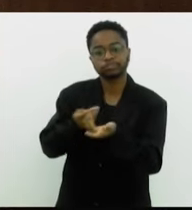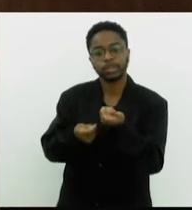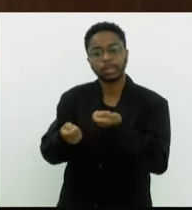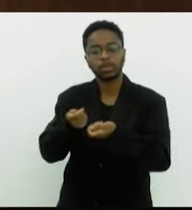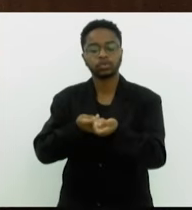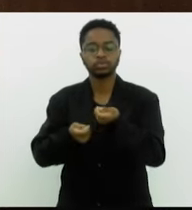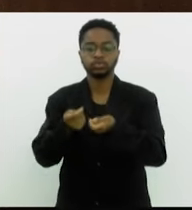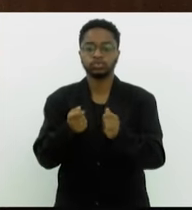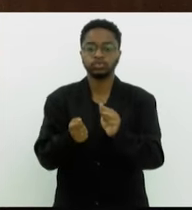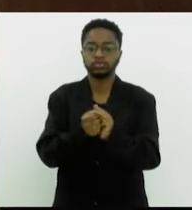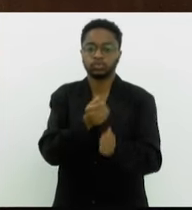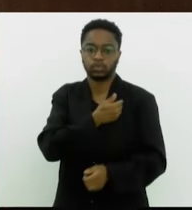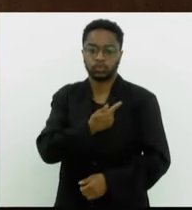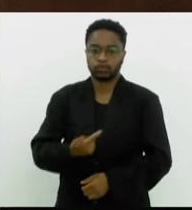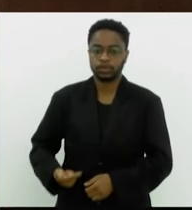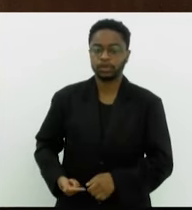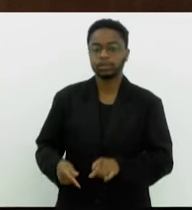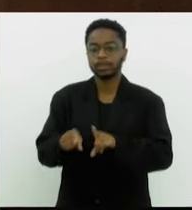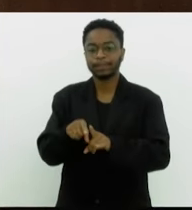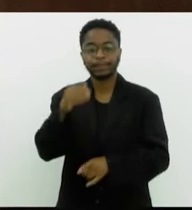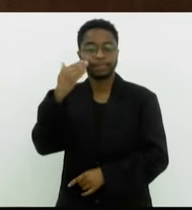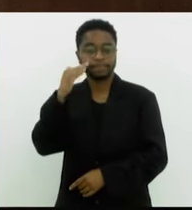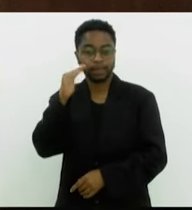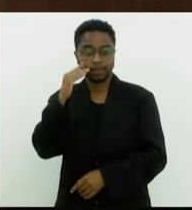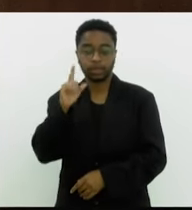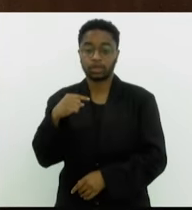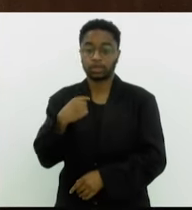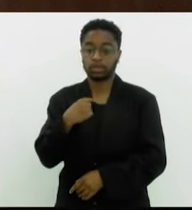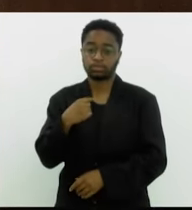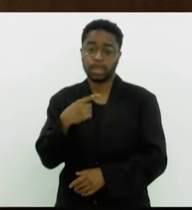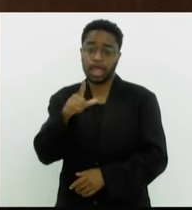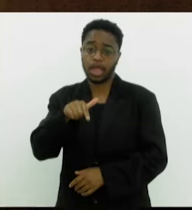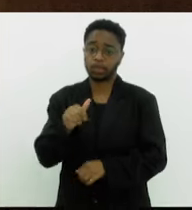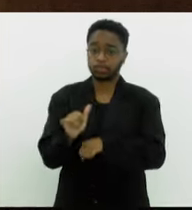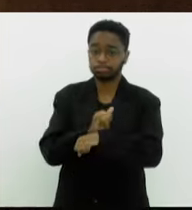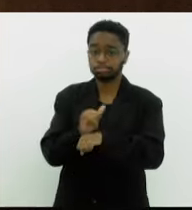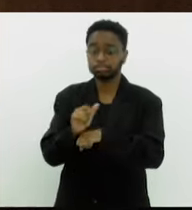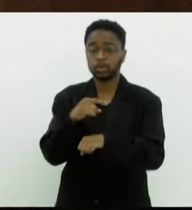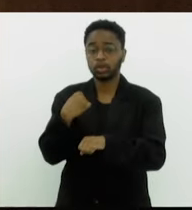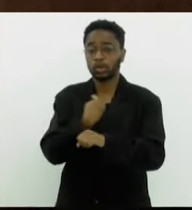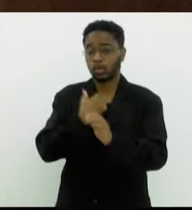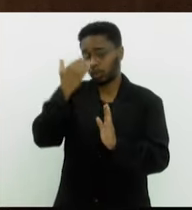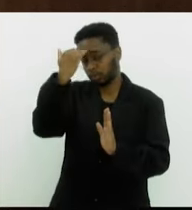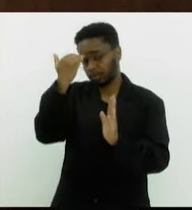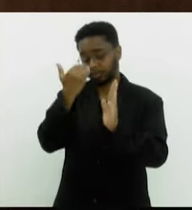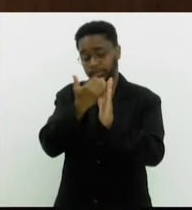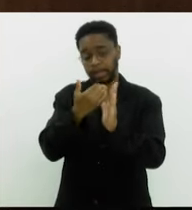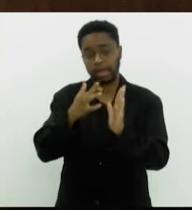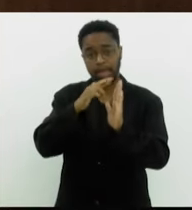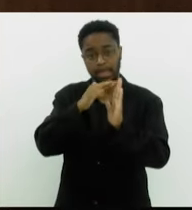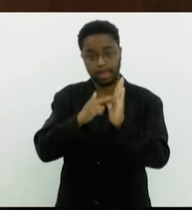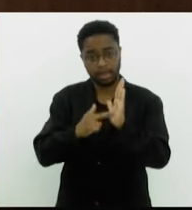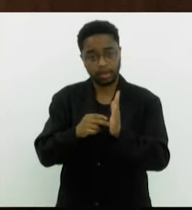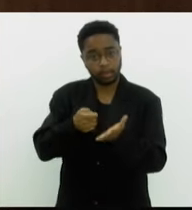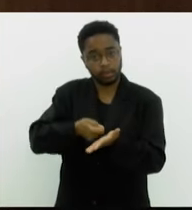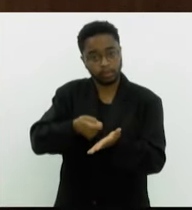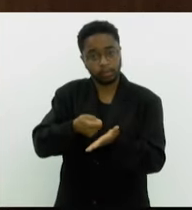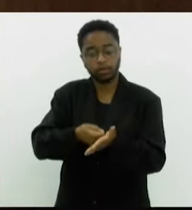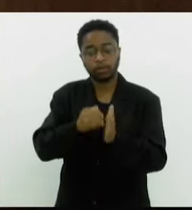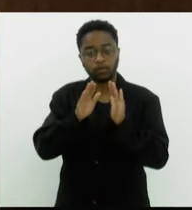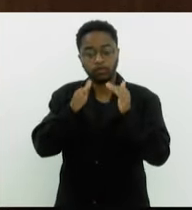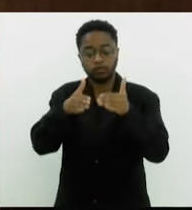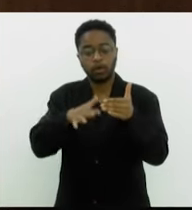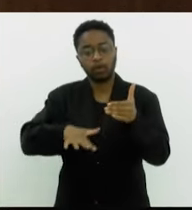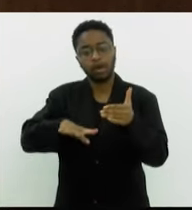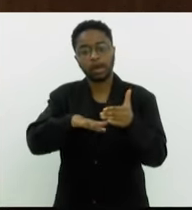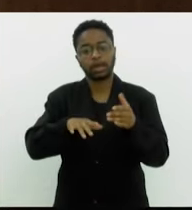Estado, entendendo que uma forma de cumprir muito bem as rubricas obrigatórias destinadas à educação